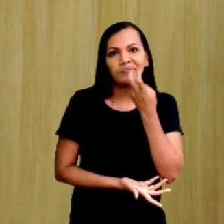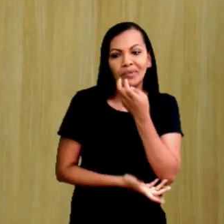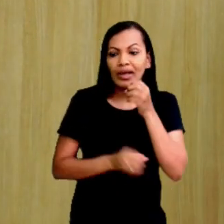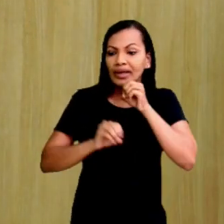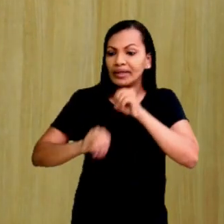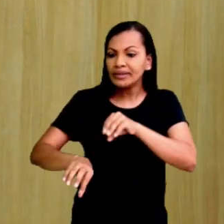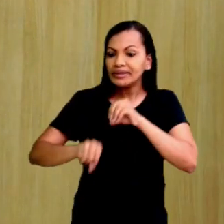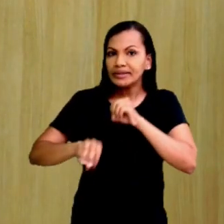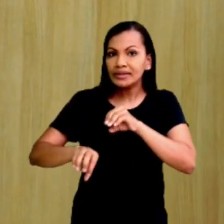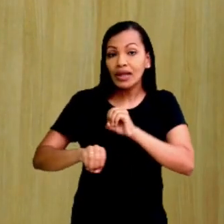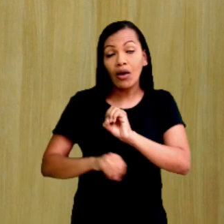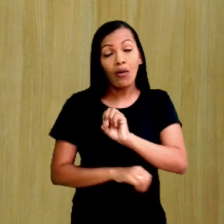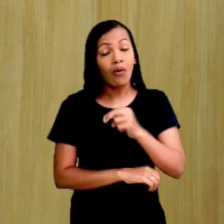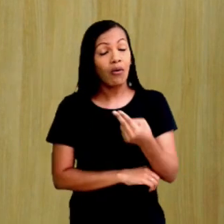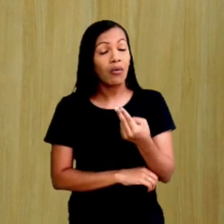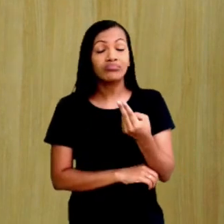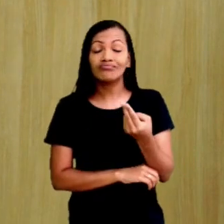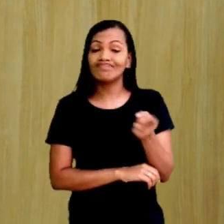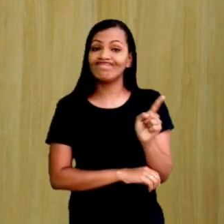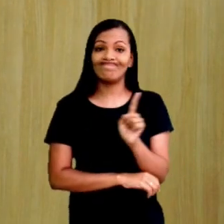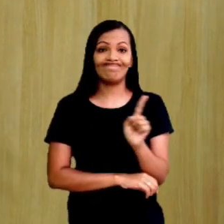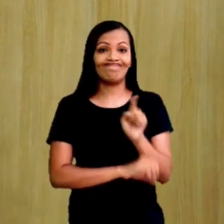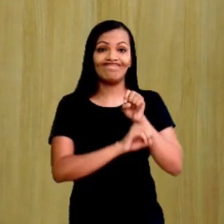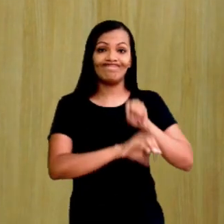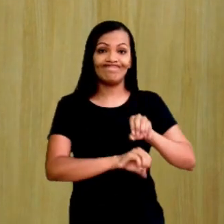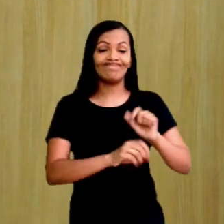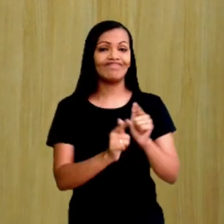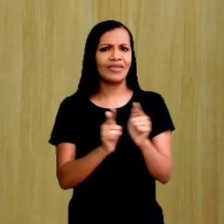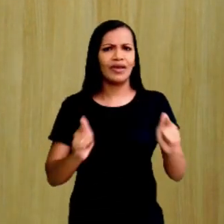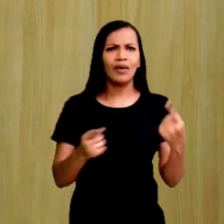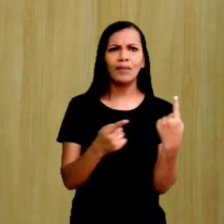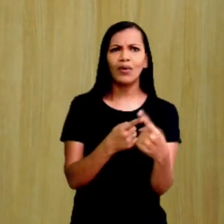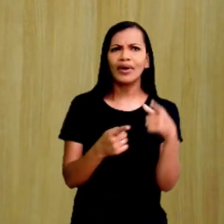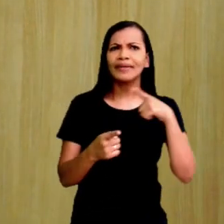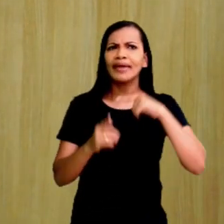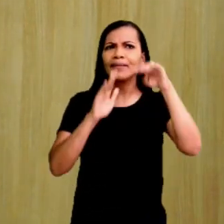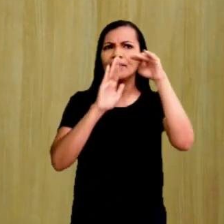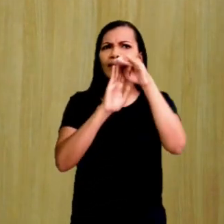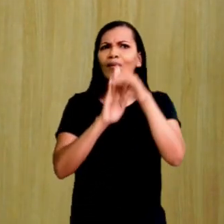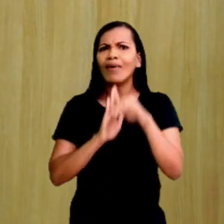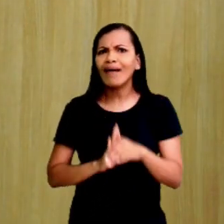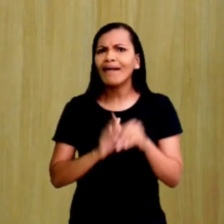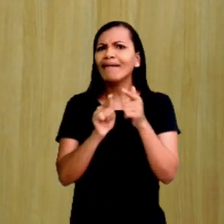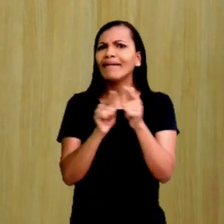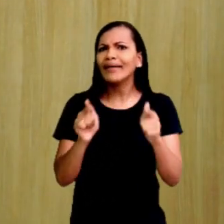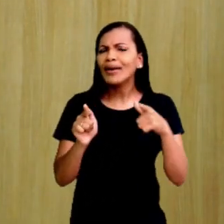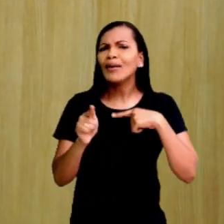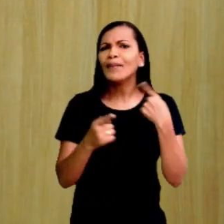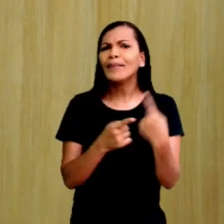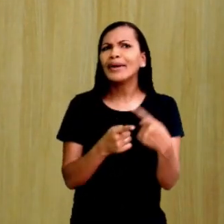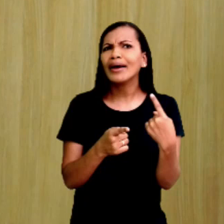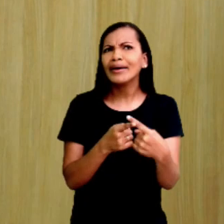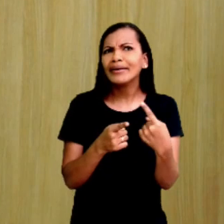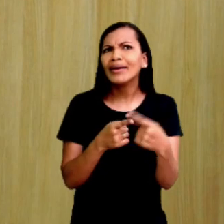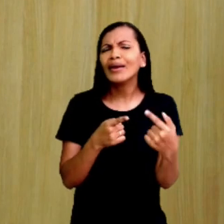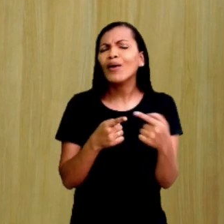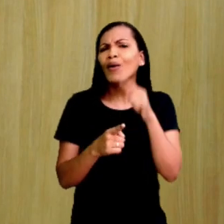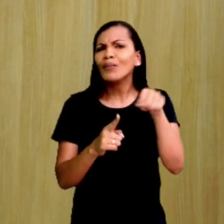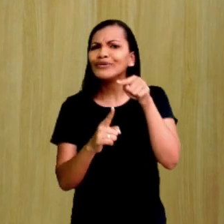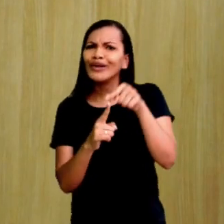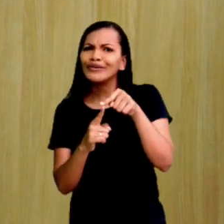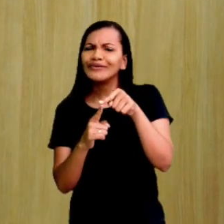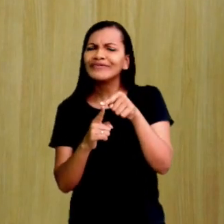ou não ensinar a gramática na escola para que que serve essa gramática para que que serve esse monte de regras Então a gente vai voltar